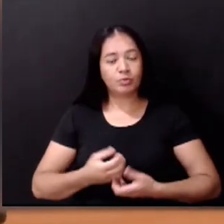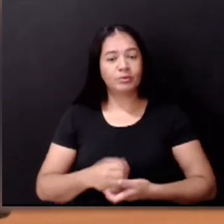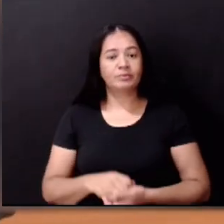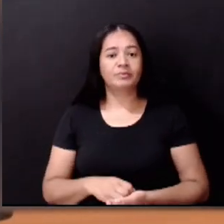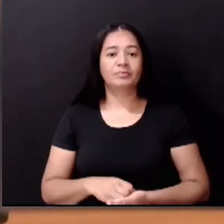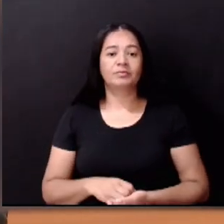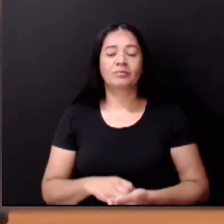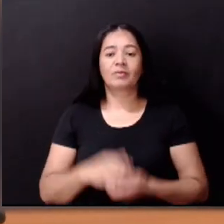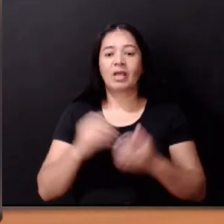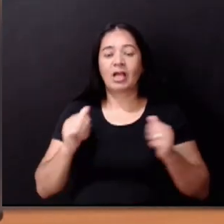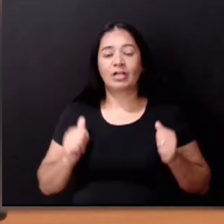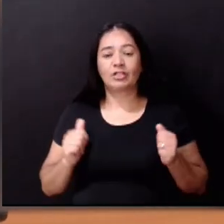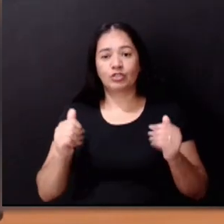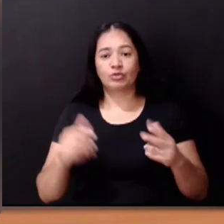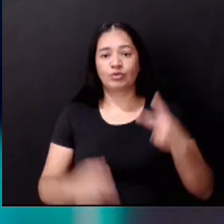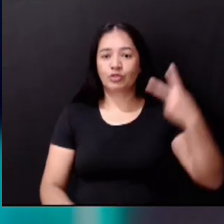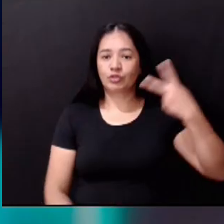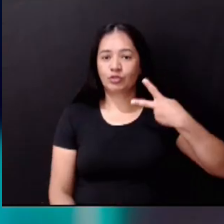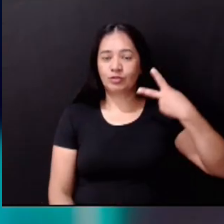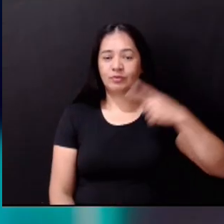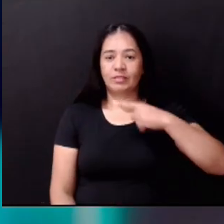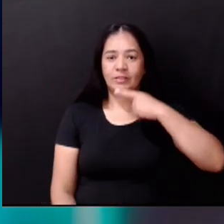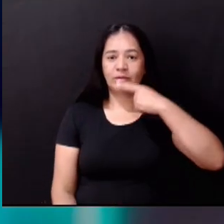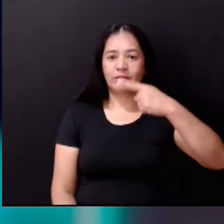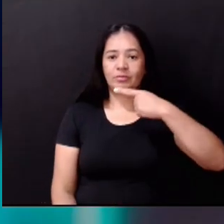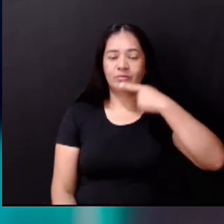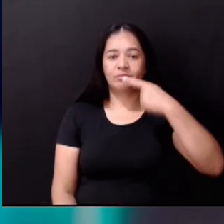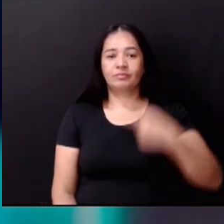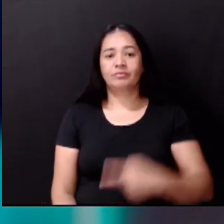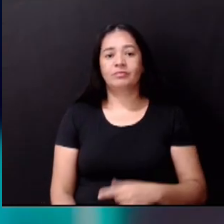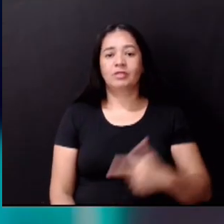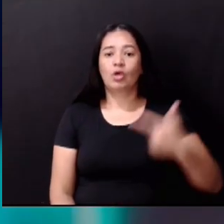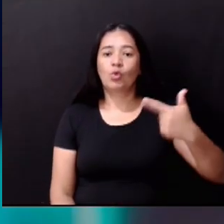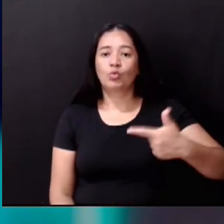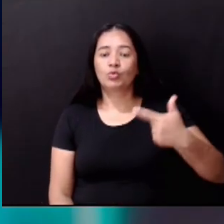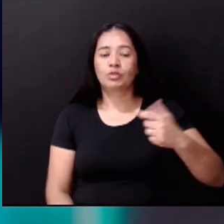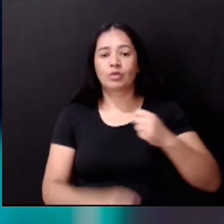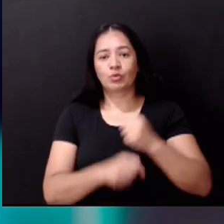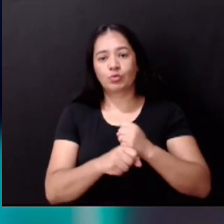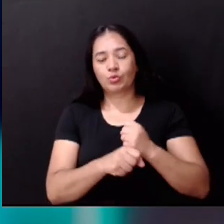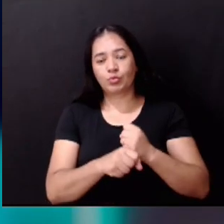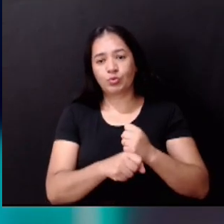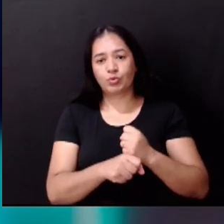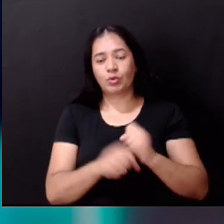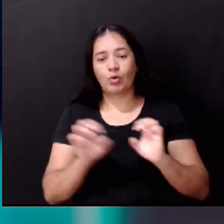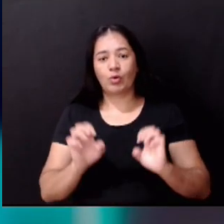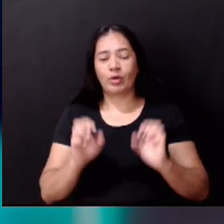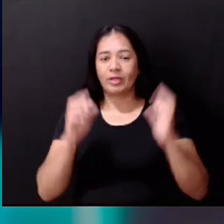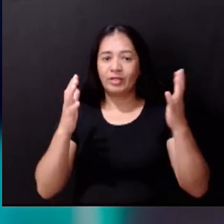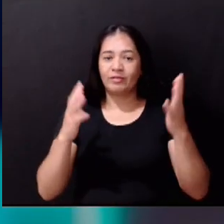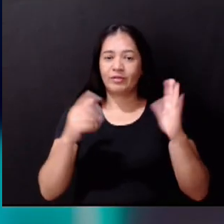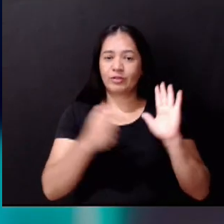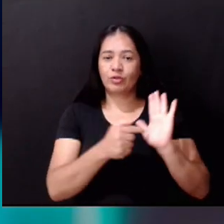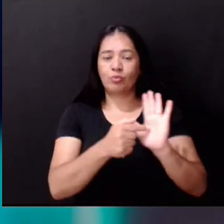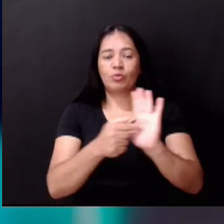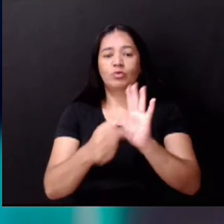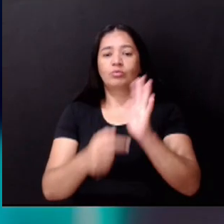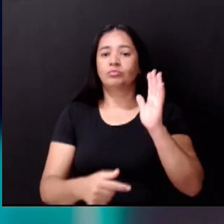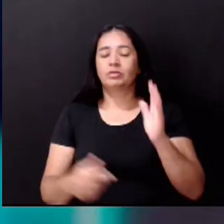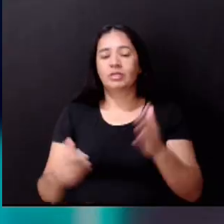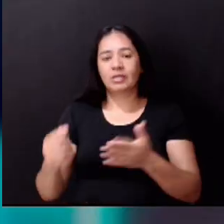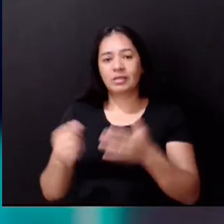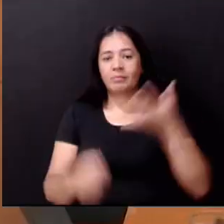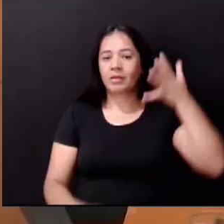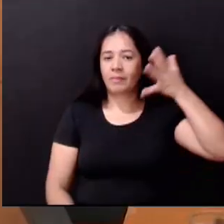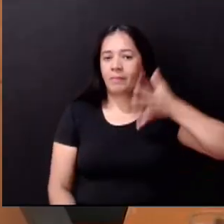foi do vereador Eduardo Magoga. Pelo segundo ano consecutivo, o evento trouxe palestras com especialistas da área